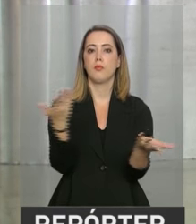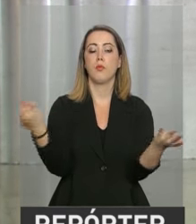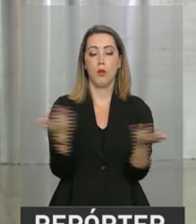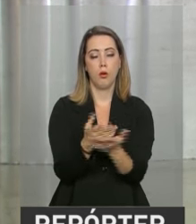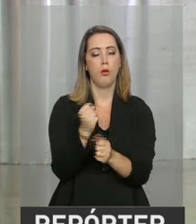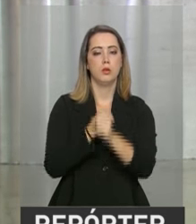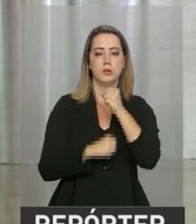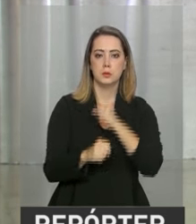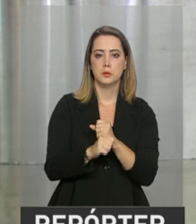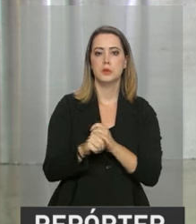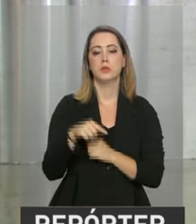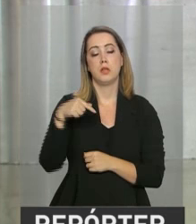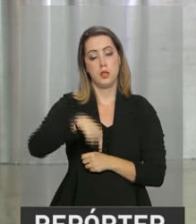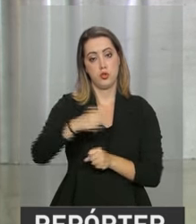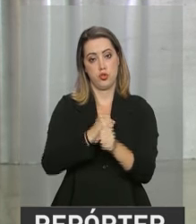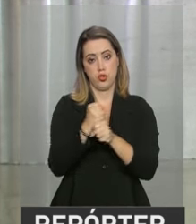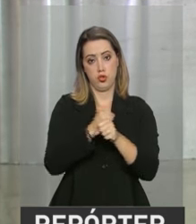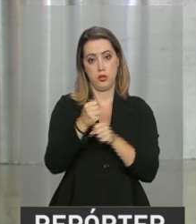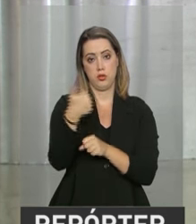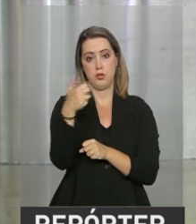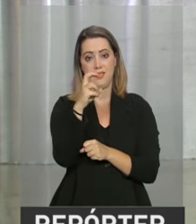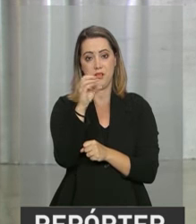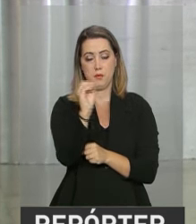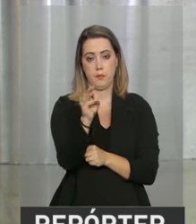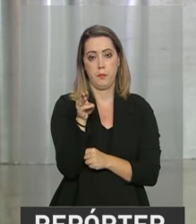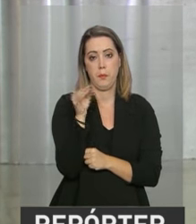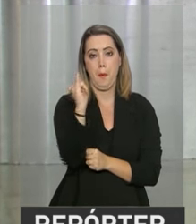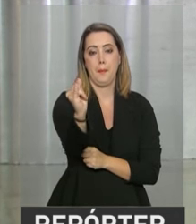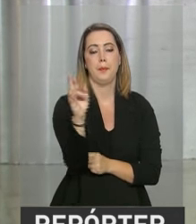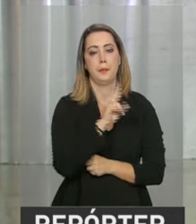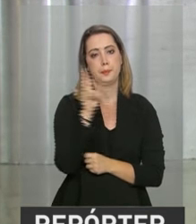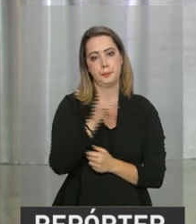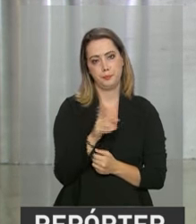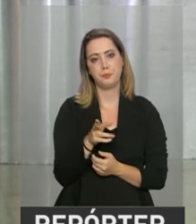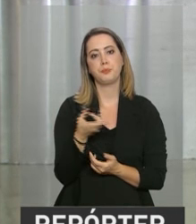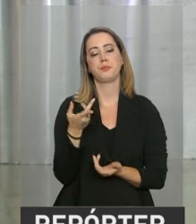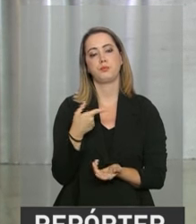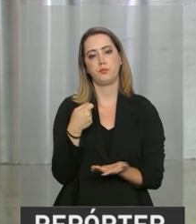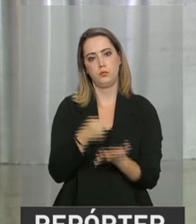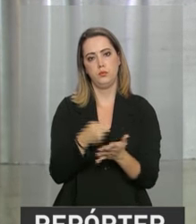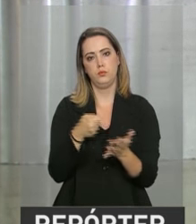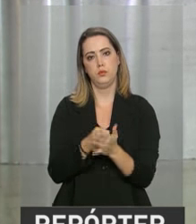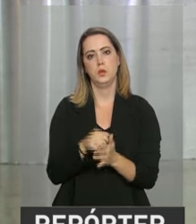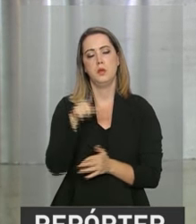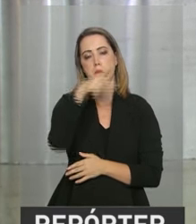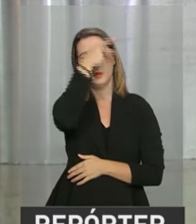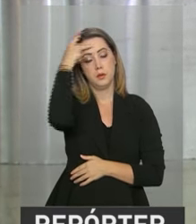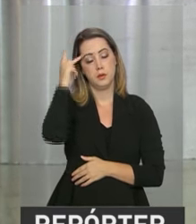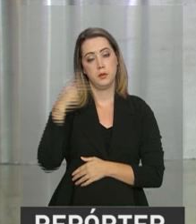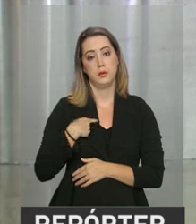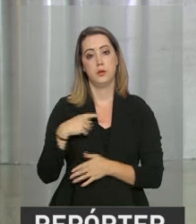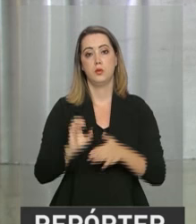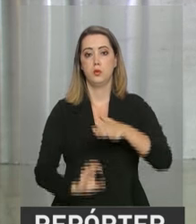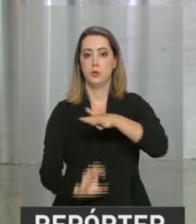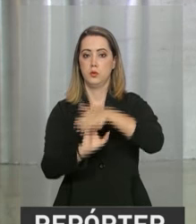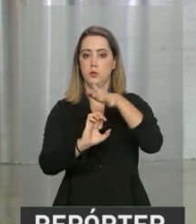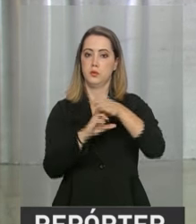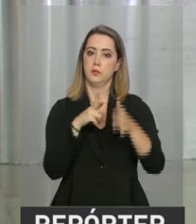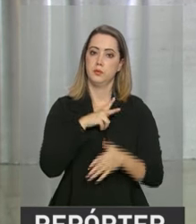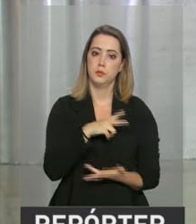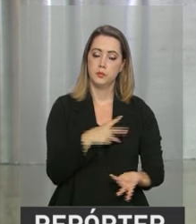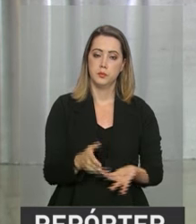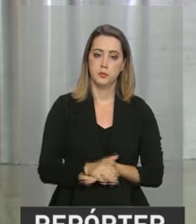150 bilhões de reais. Isso falando no INSS, que cobre principalmente os trabalhadores da iniciativa